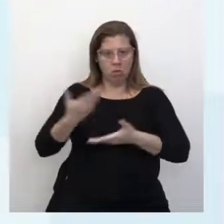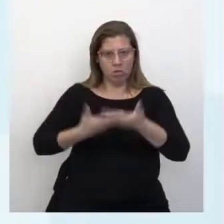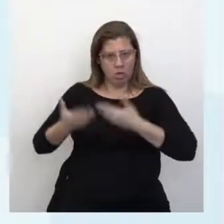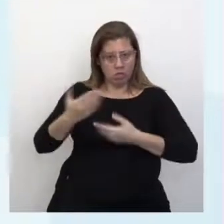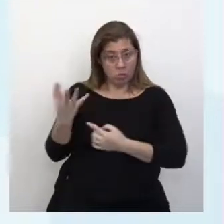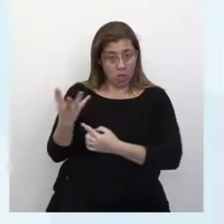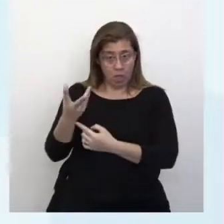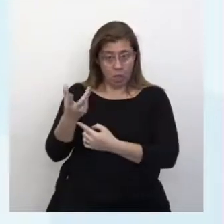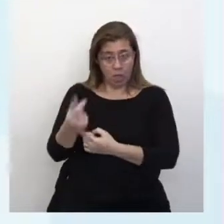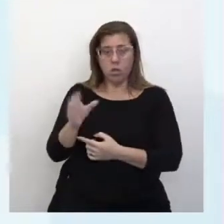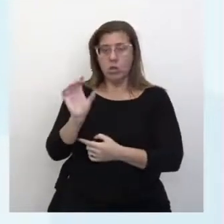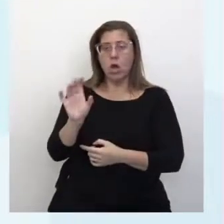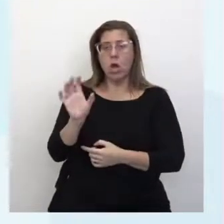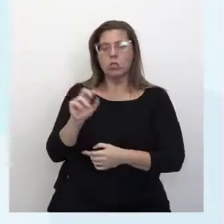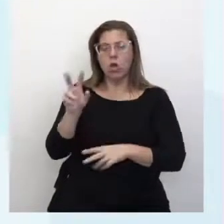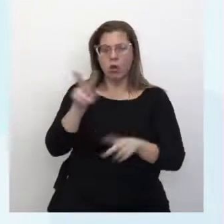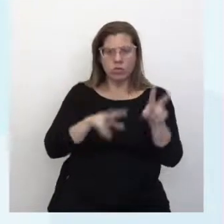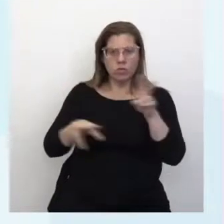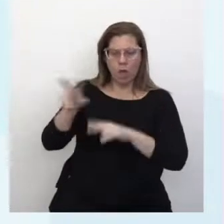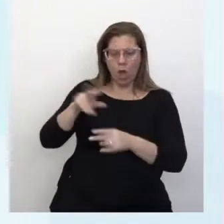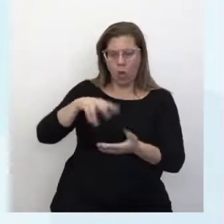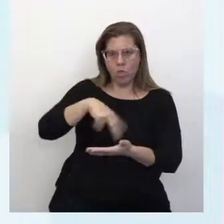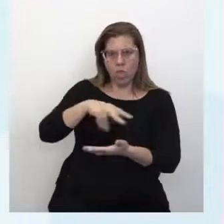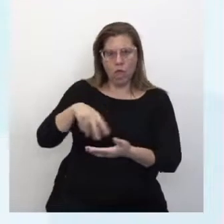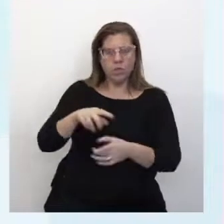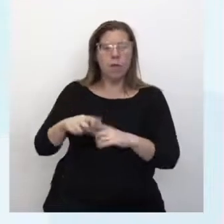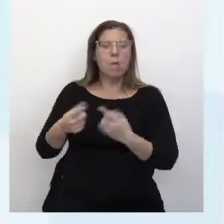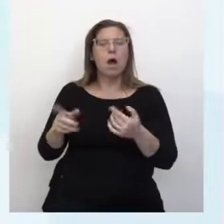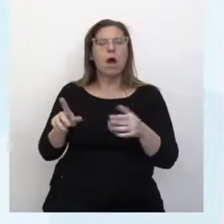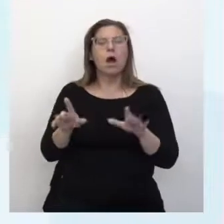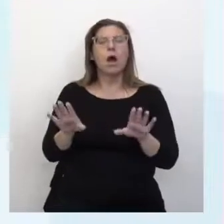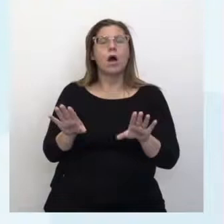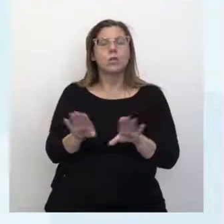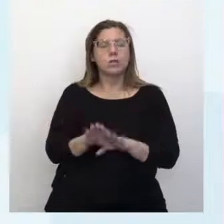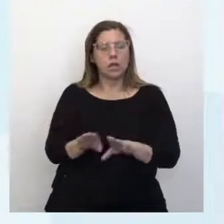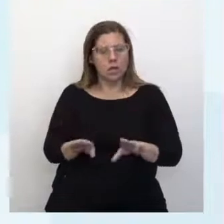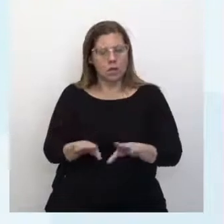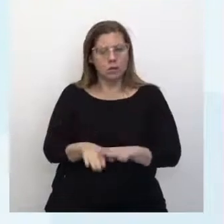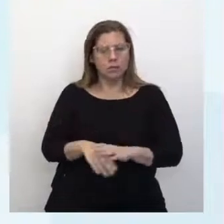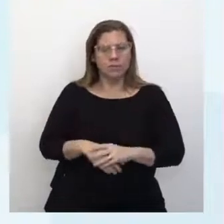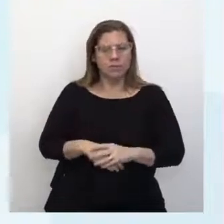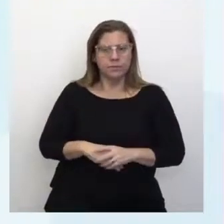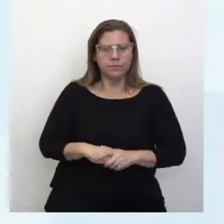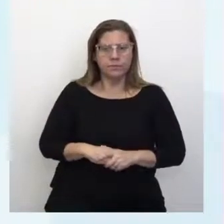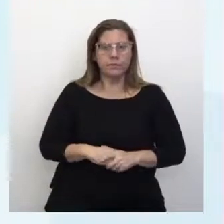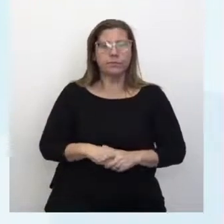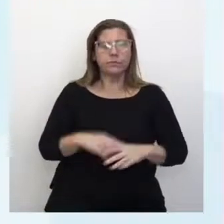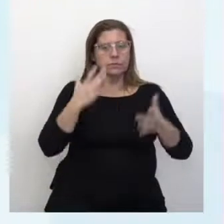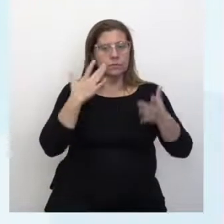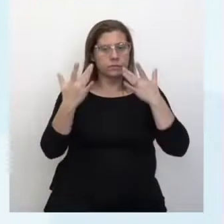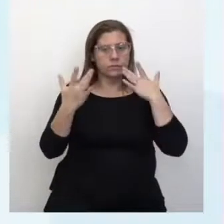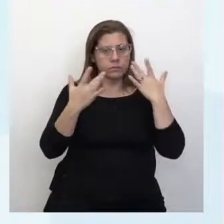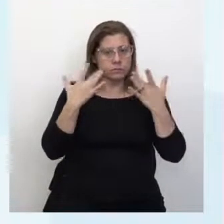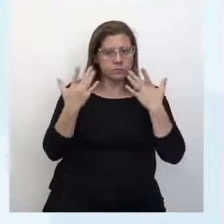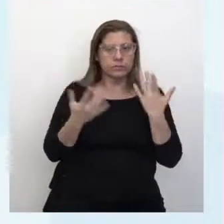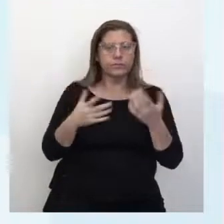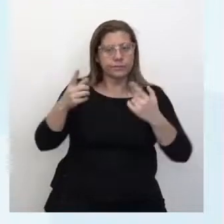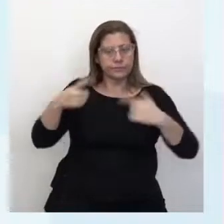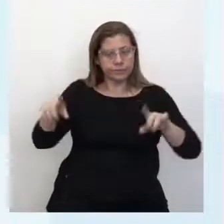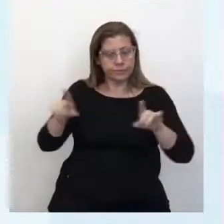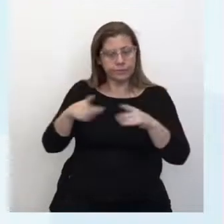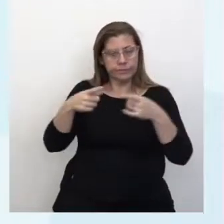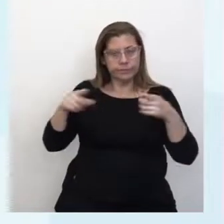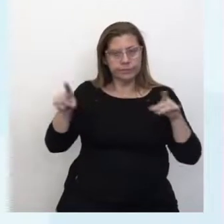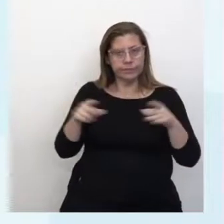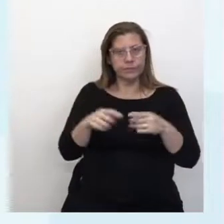artística. Não apenas em arte visual ou em dança, mas também, né, em teatro, em música.